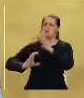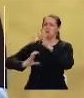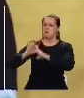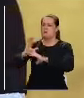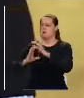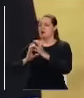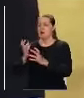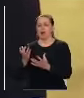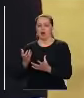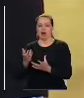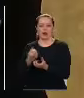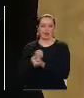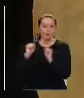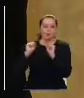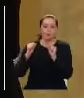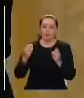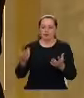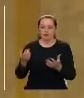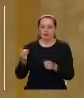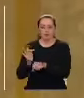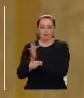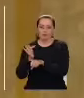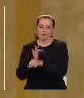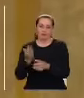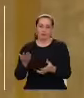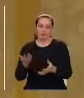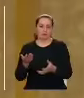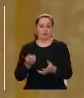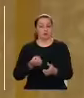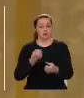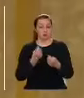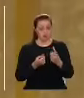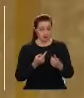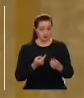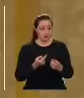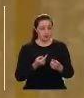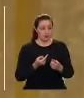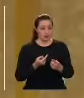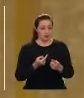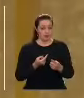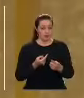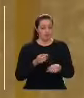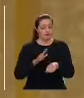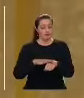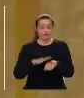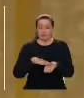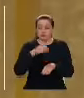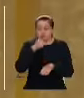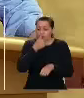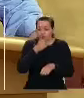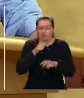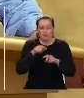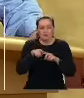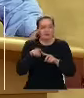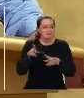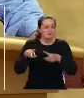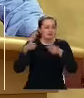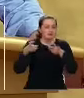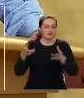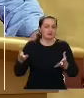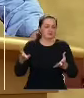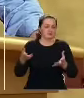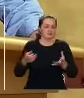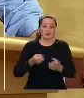insuportável. E chega um momento que até o que se faz de bem não se enxerga mais. Até aquilo que é